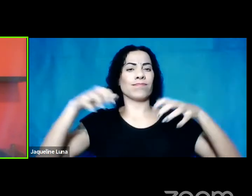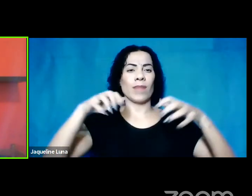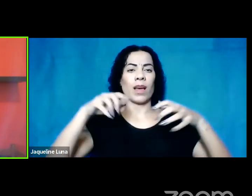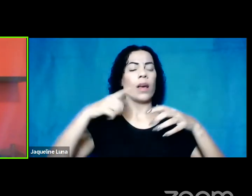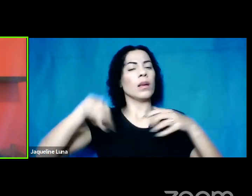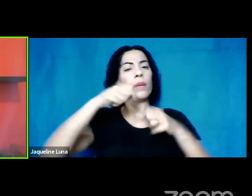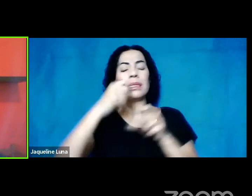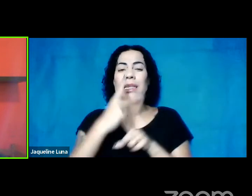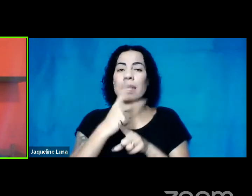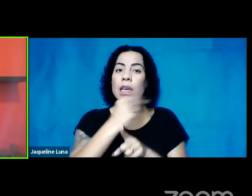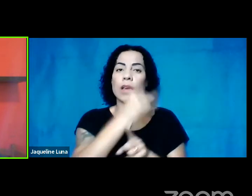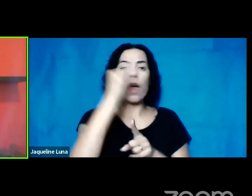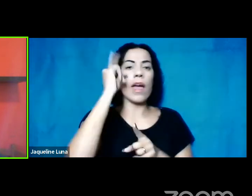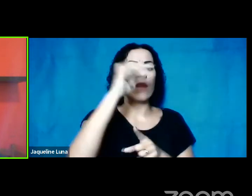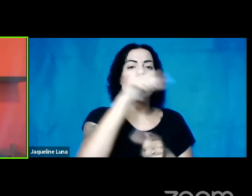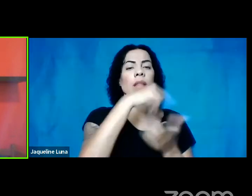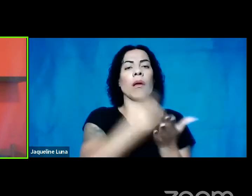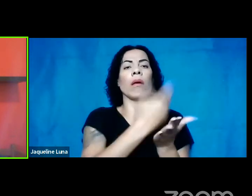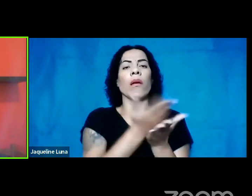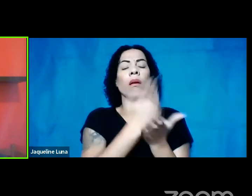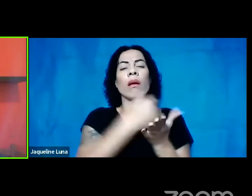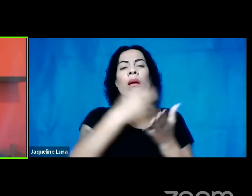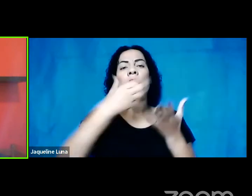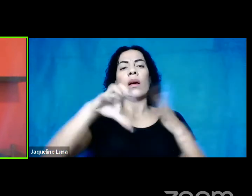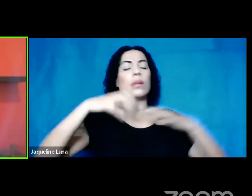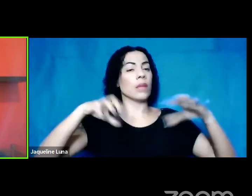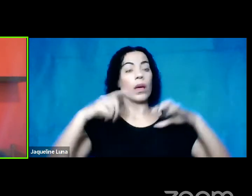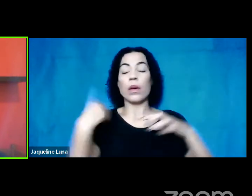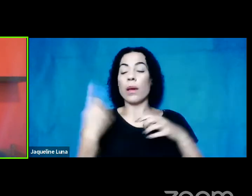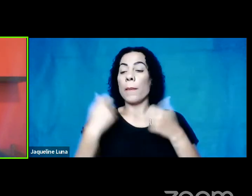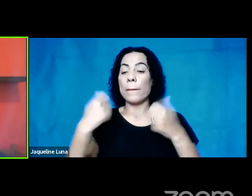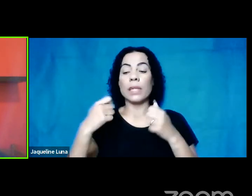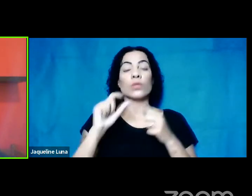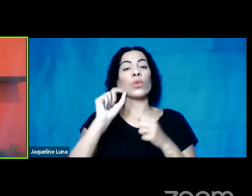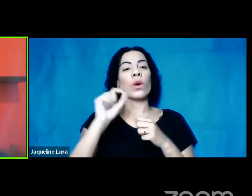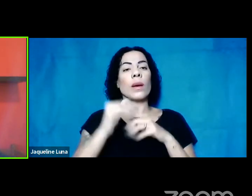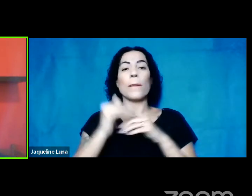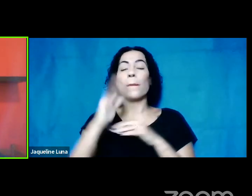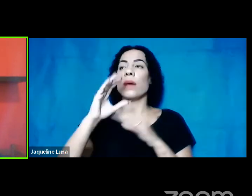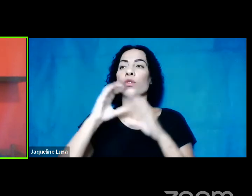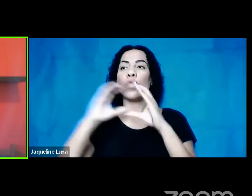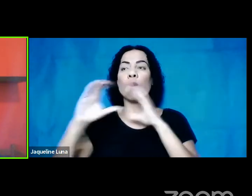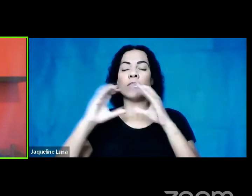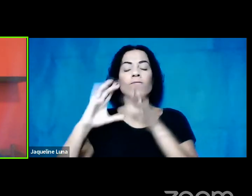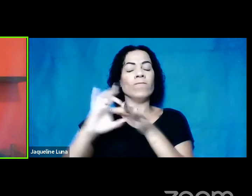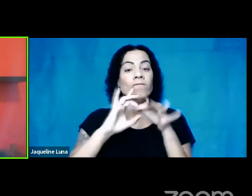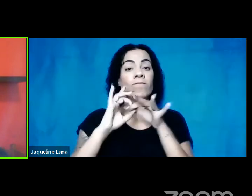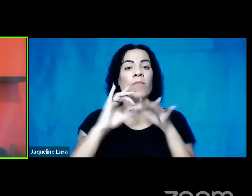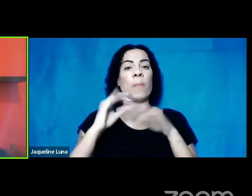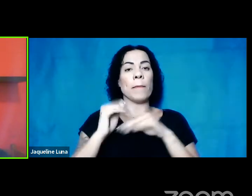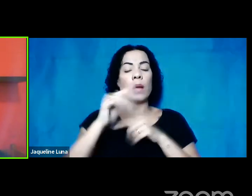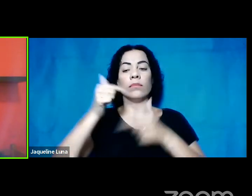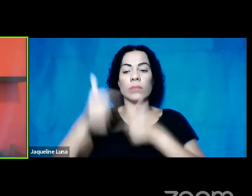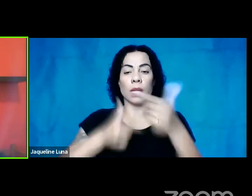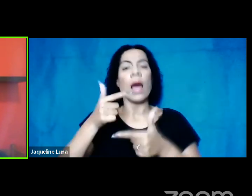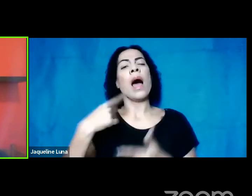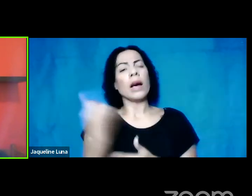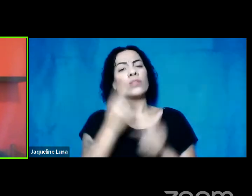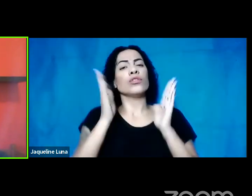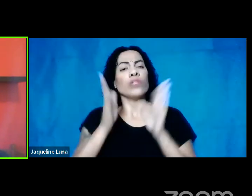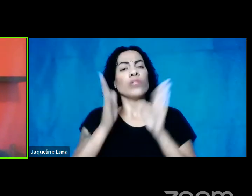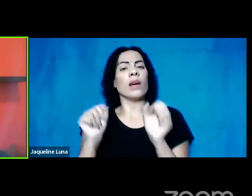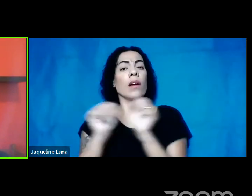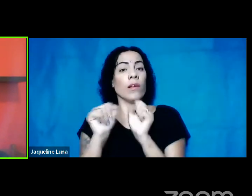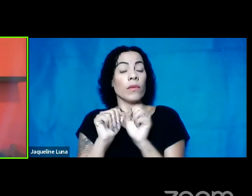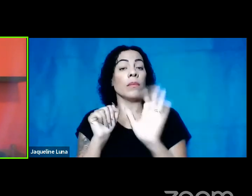como parte do conceito da definição da comunicação pública. A gente já faz isso. Talvez a gente precise só compreender,